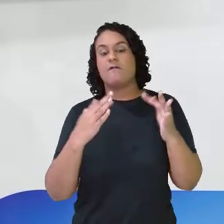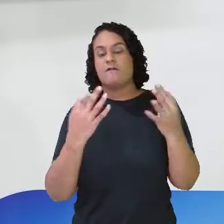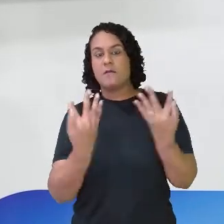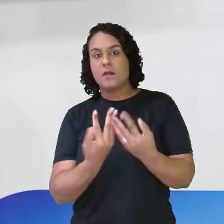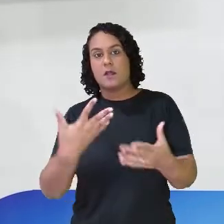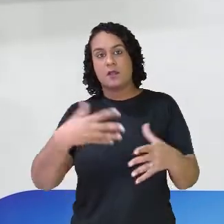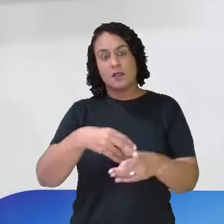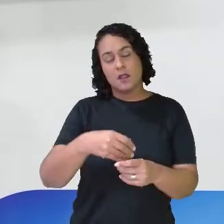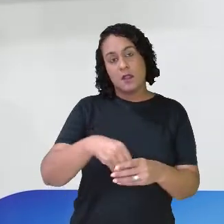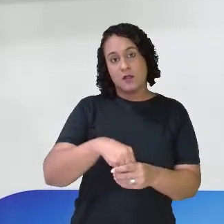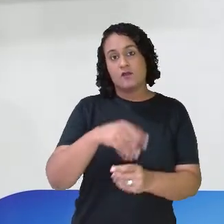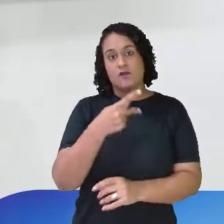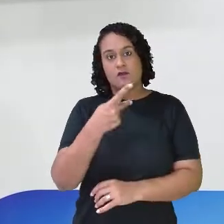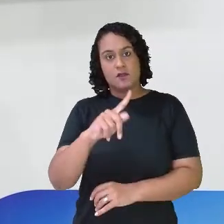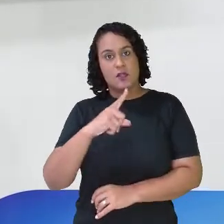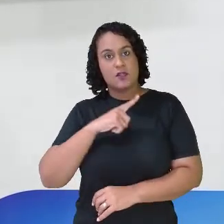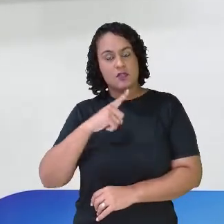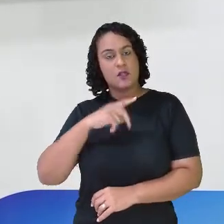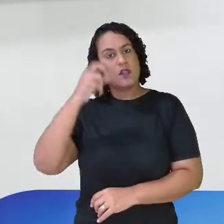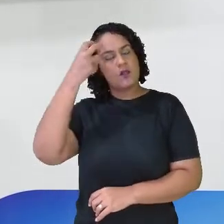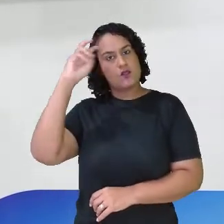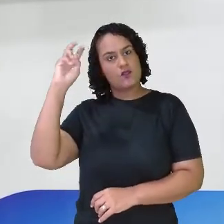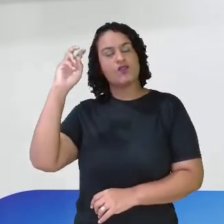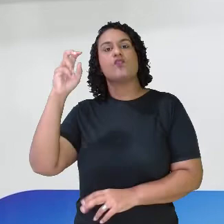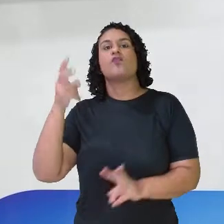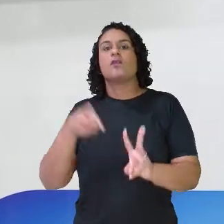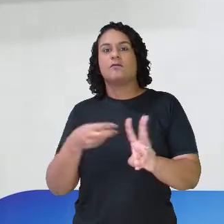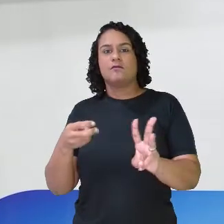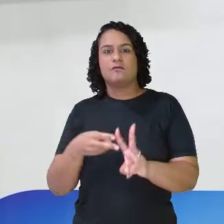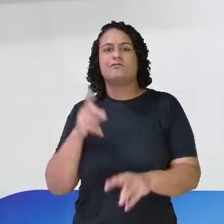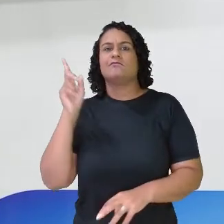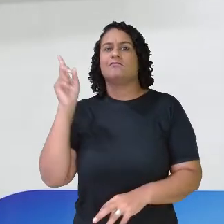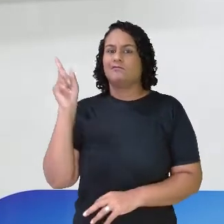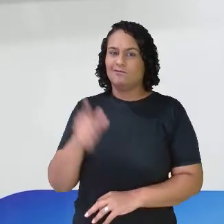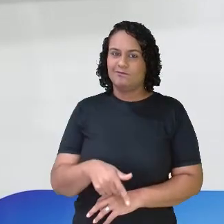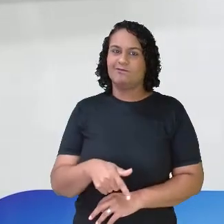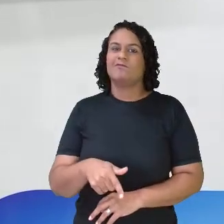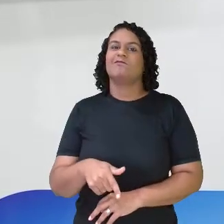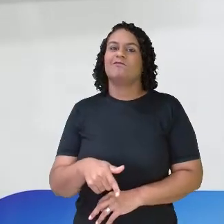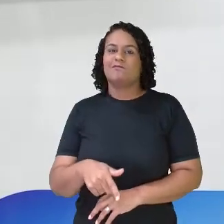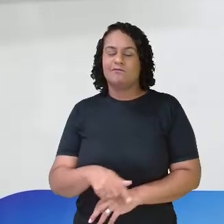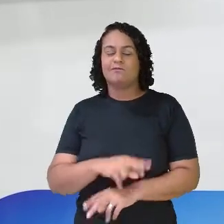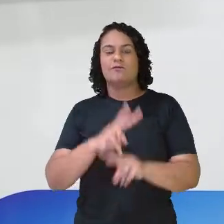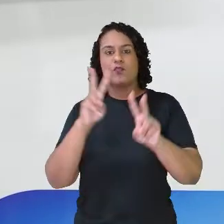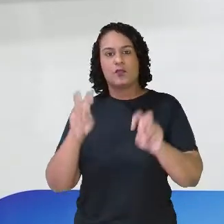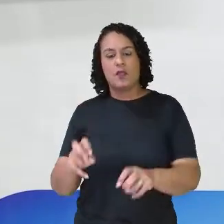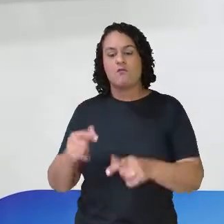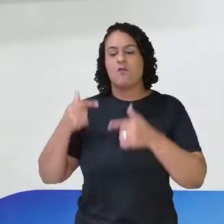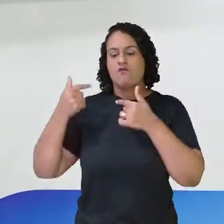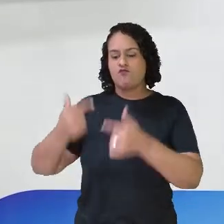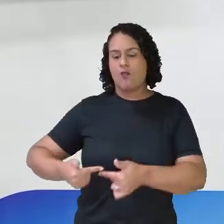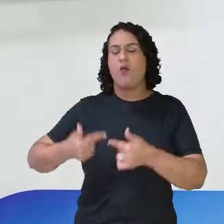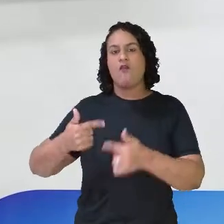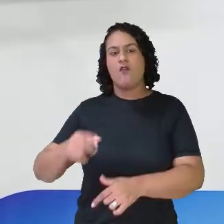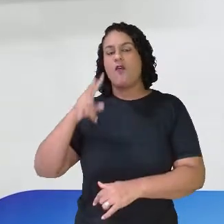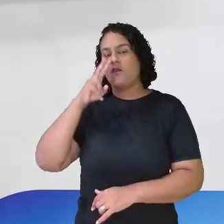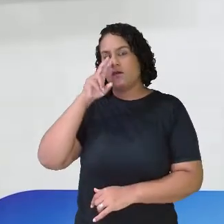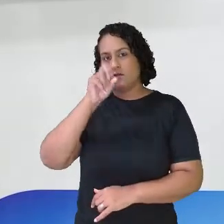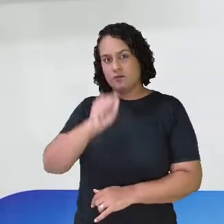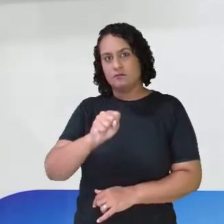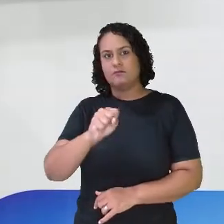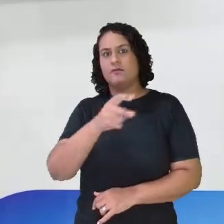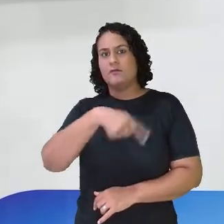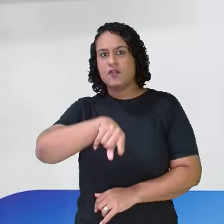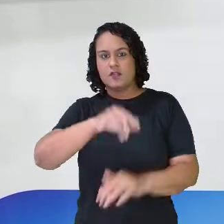cultura indígena e, claro, é uma causa forte, é uma causa justa e vocês têm todo o nosso respeito,